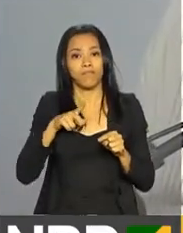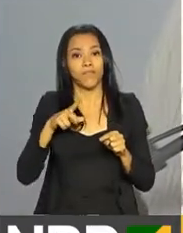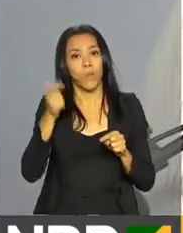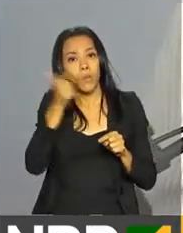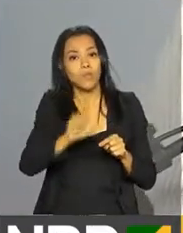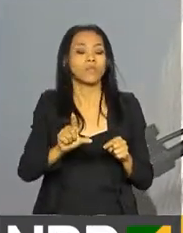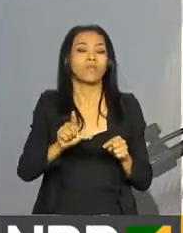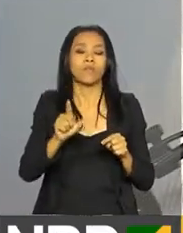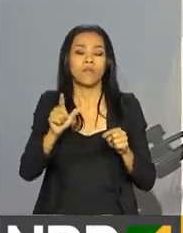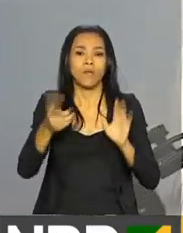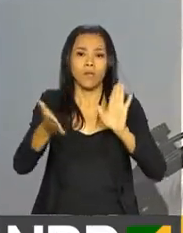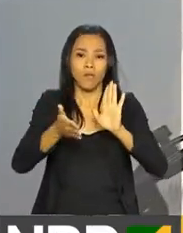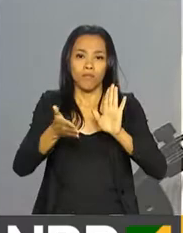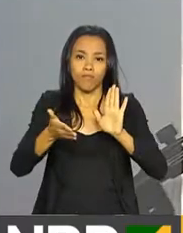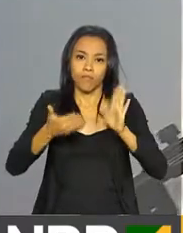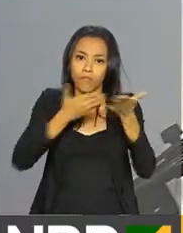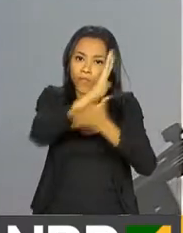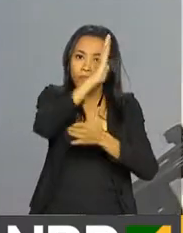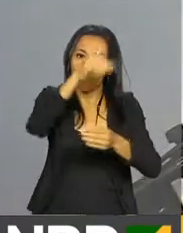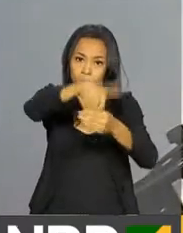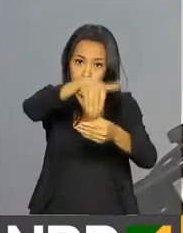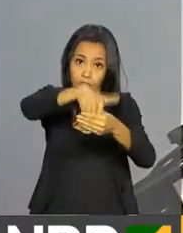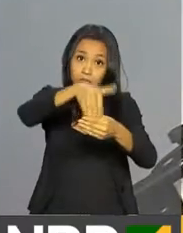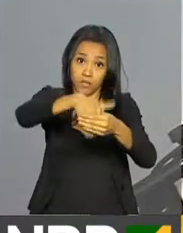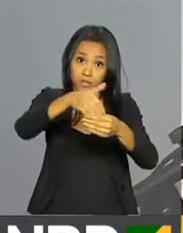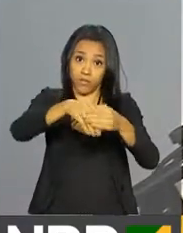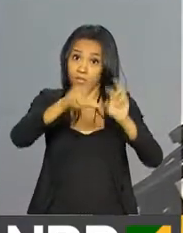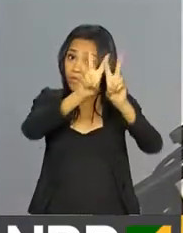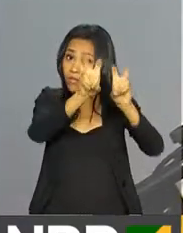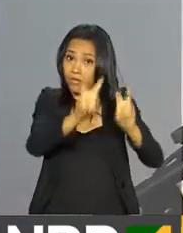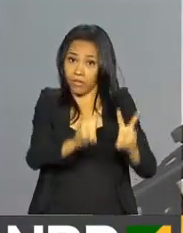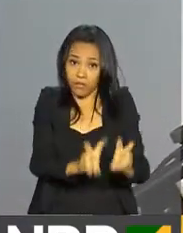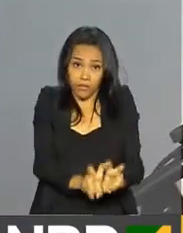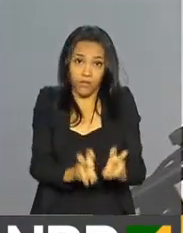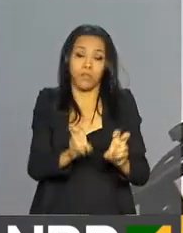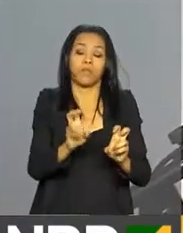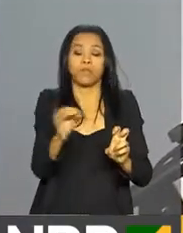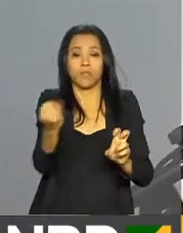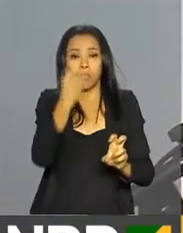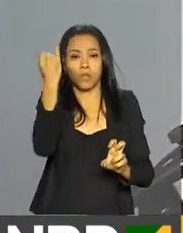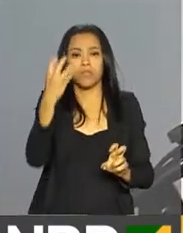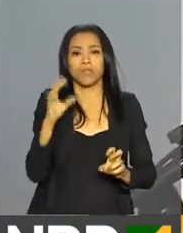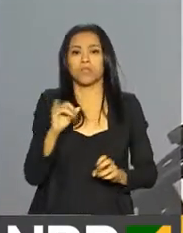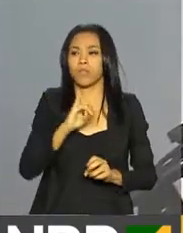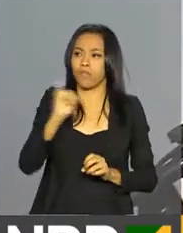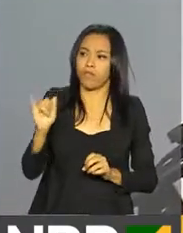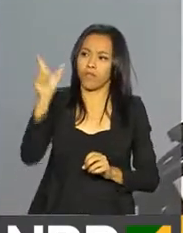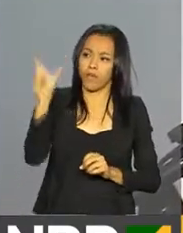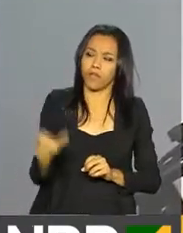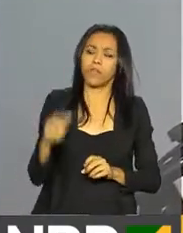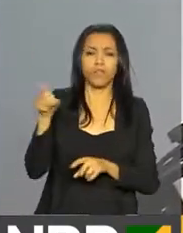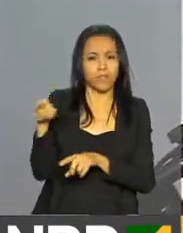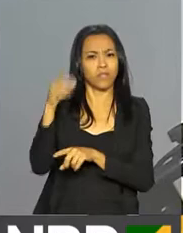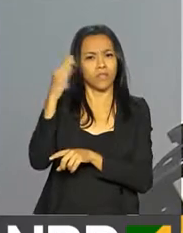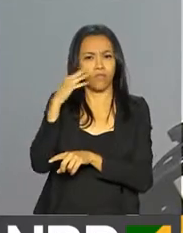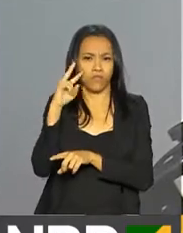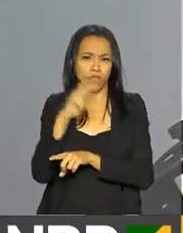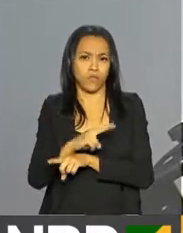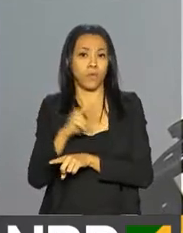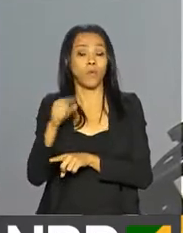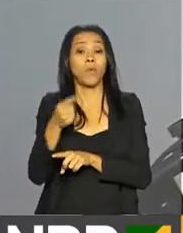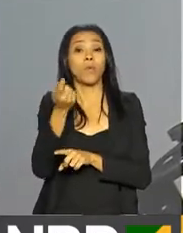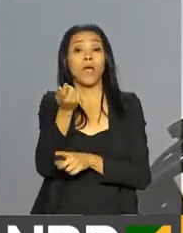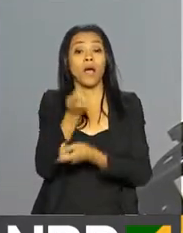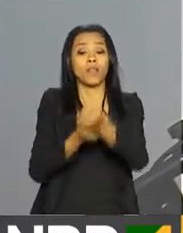de matérias da maior relevância eu só lembro aqui no brasil você correu muito isso a repactuação da dívida